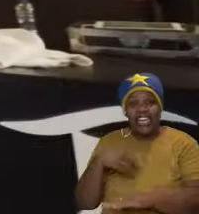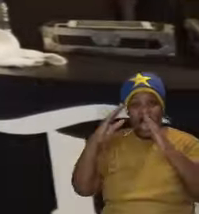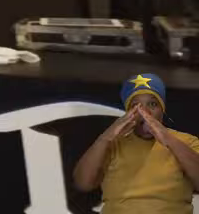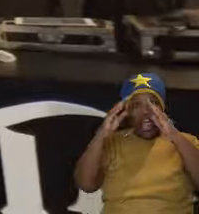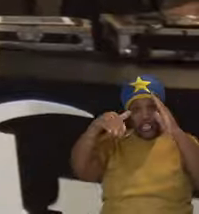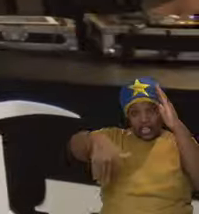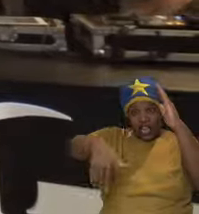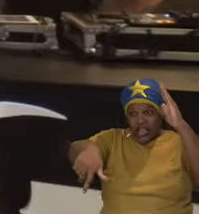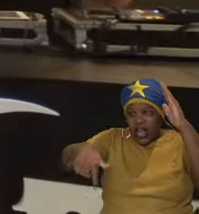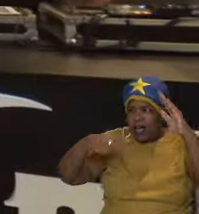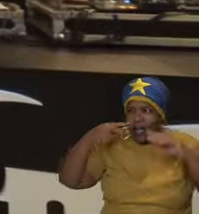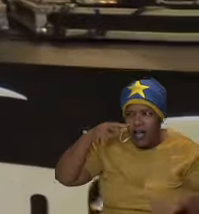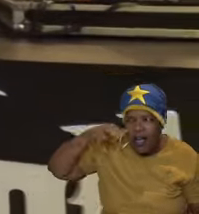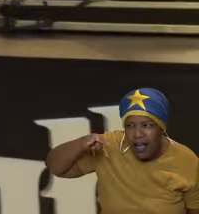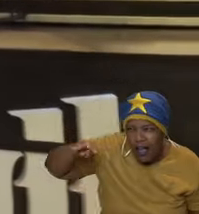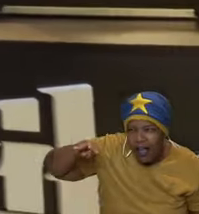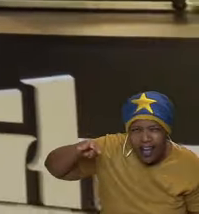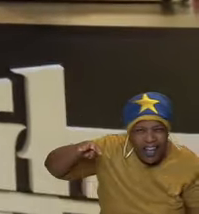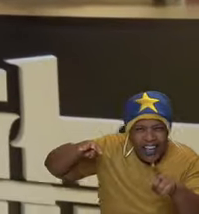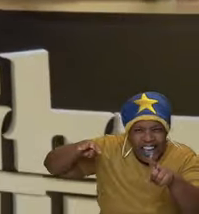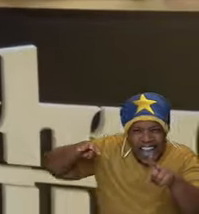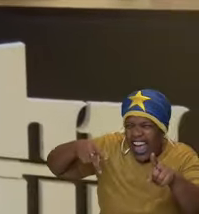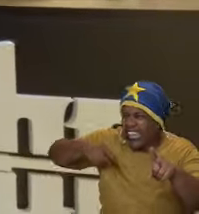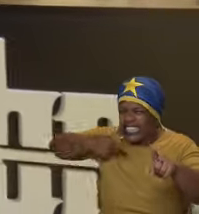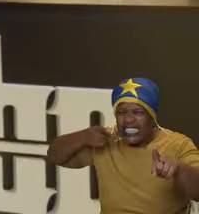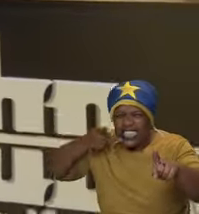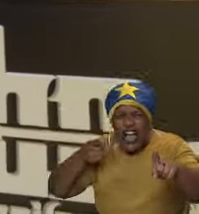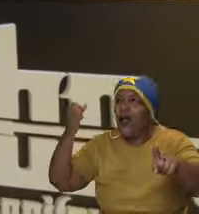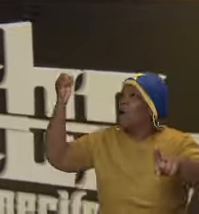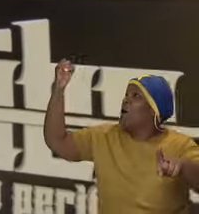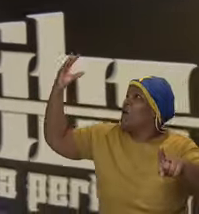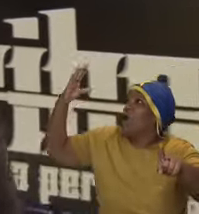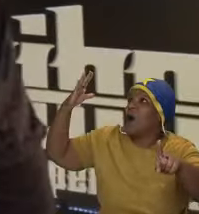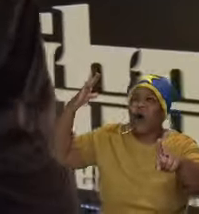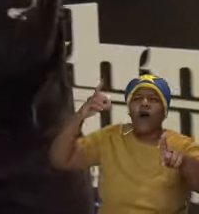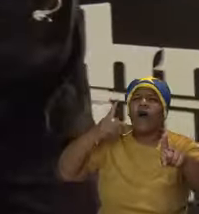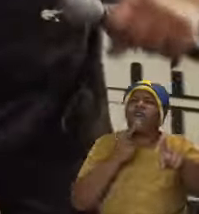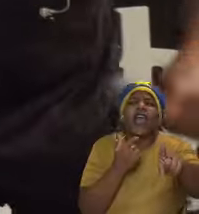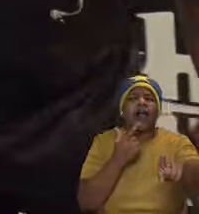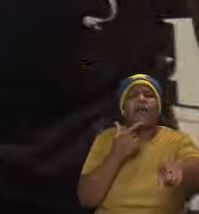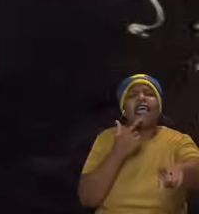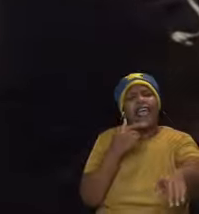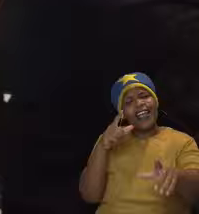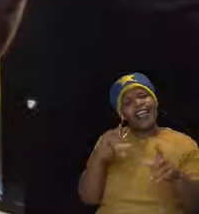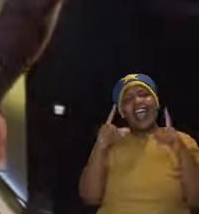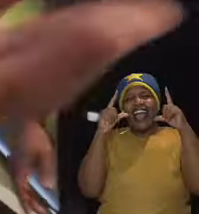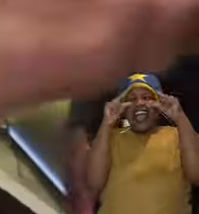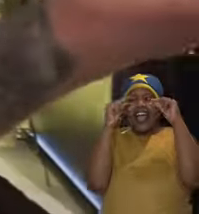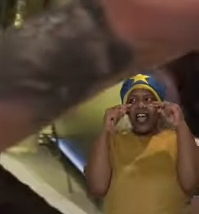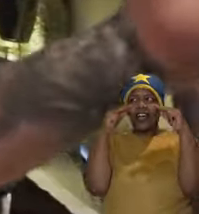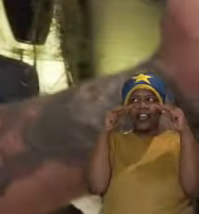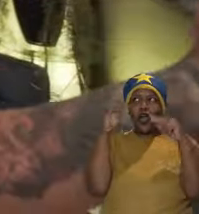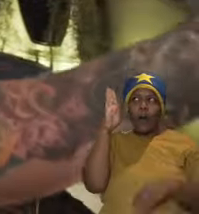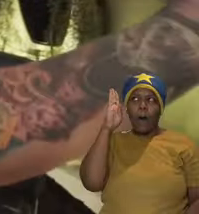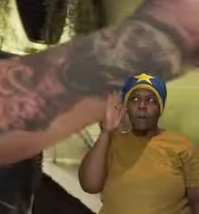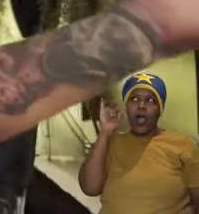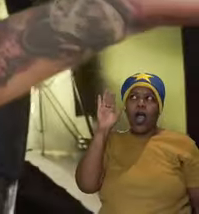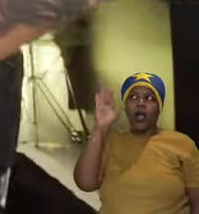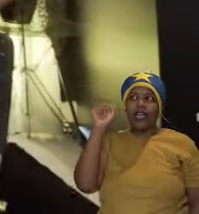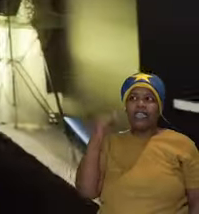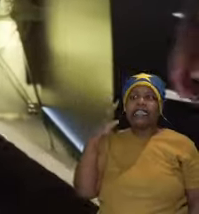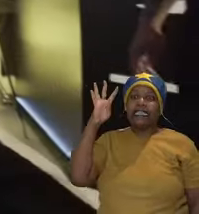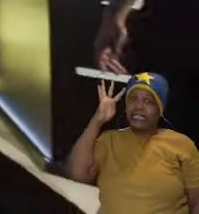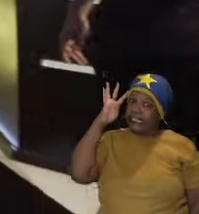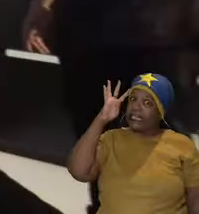que tá no corre, tá ligado. Febroso assim como o pôr do sol avermelhado. É que nos olhos de Bob na balada de